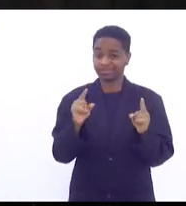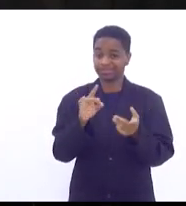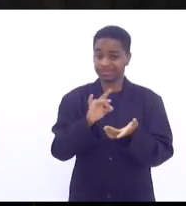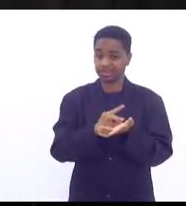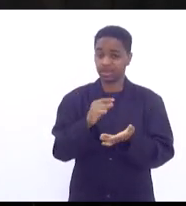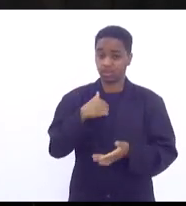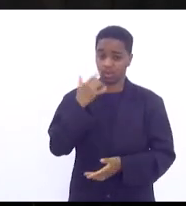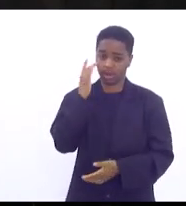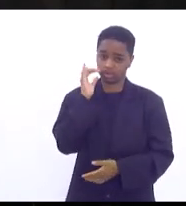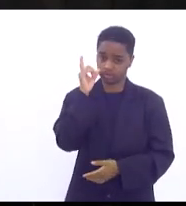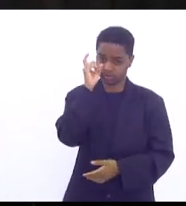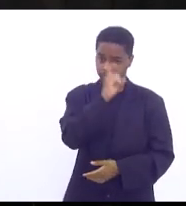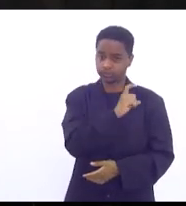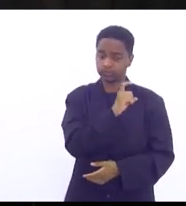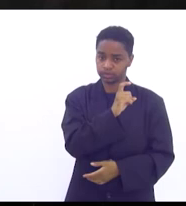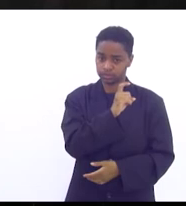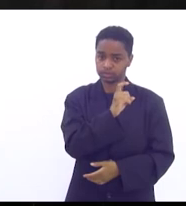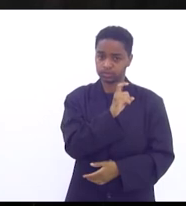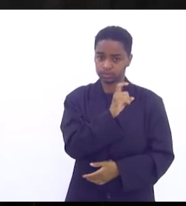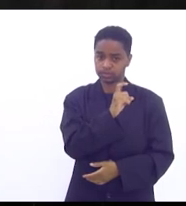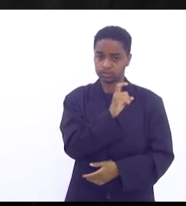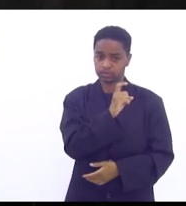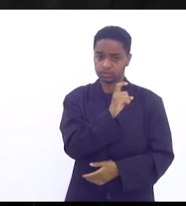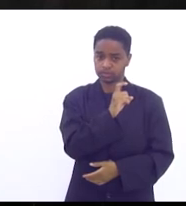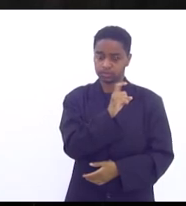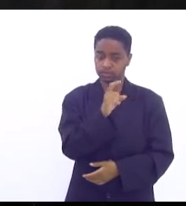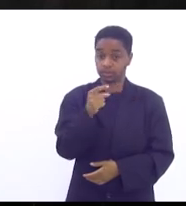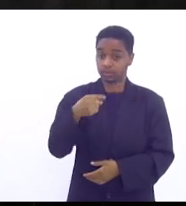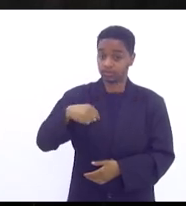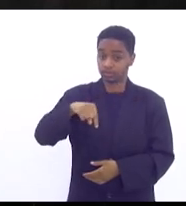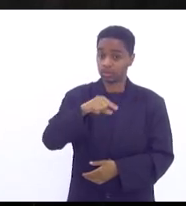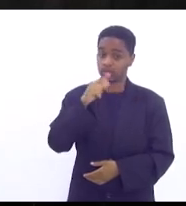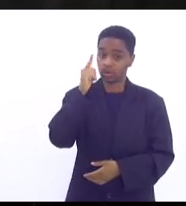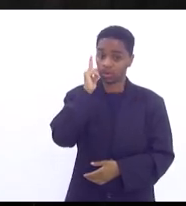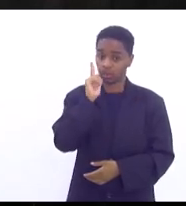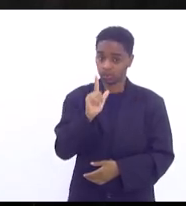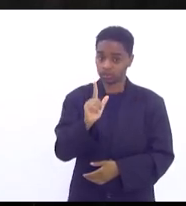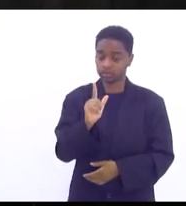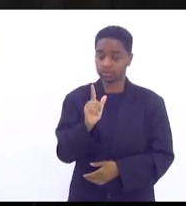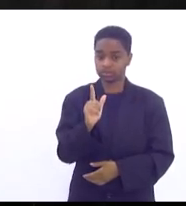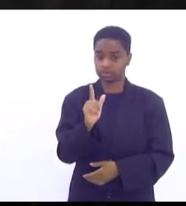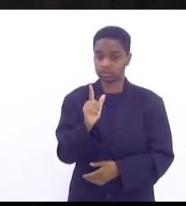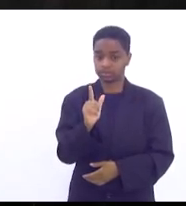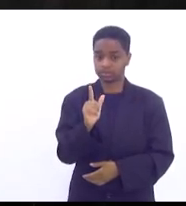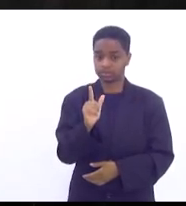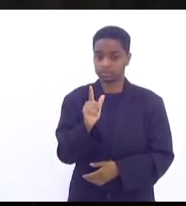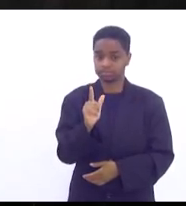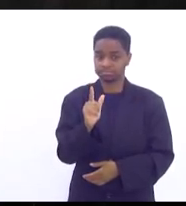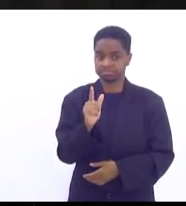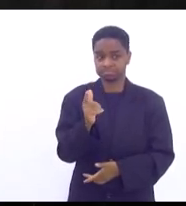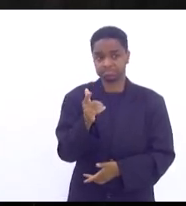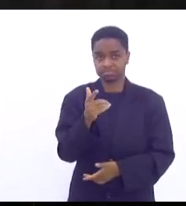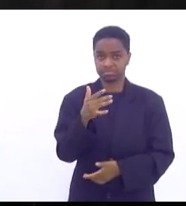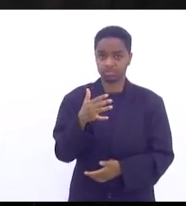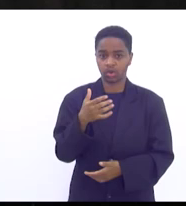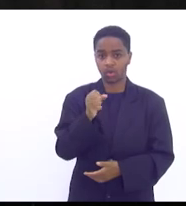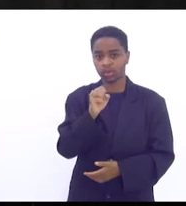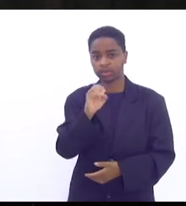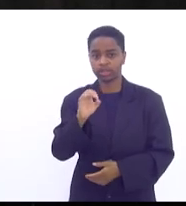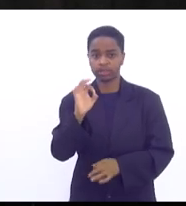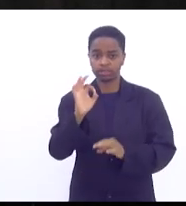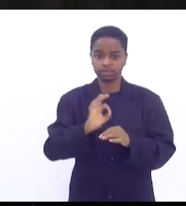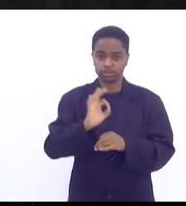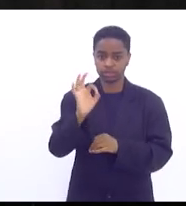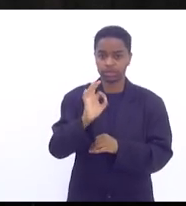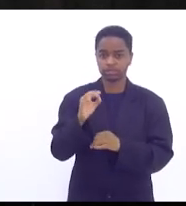difícil que você consiga um sucesso, pelo menos 80%, se você não